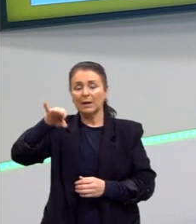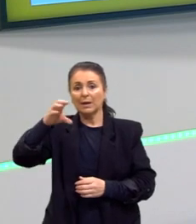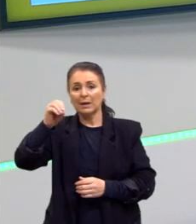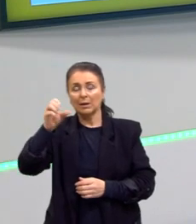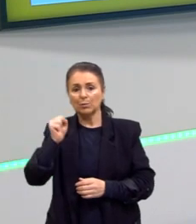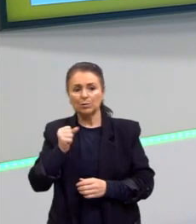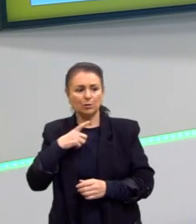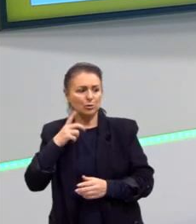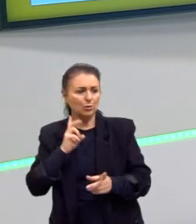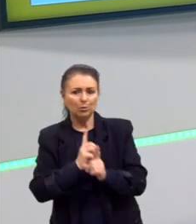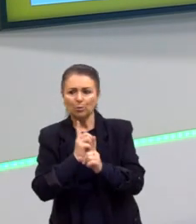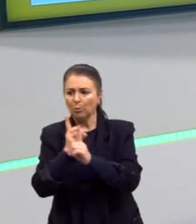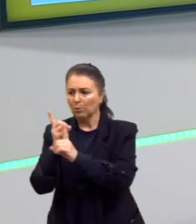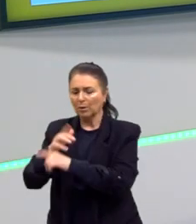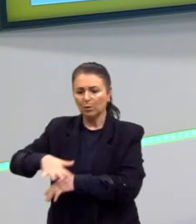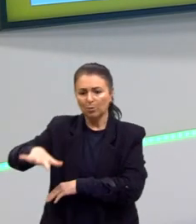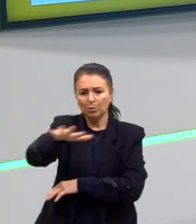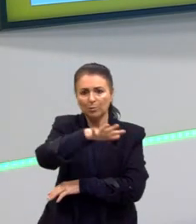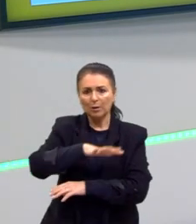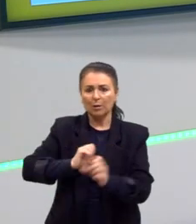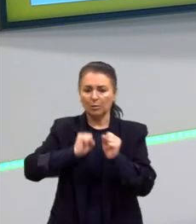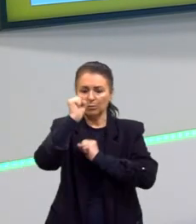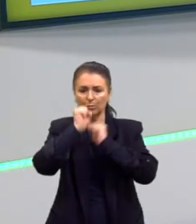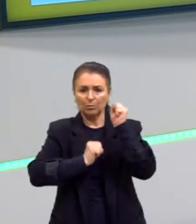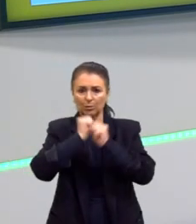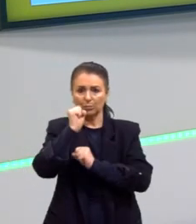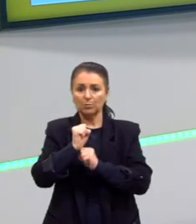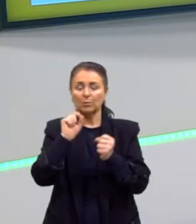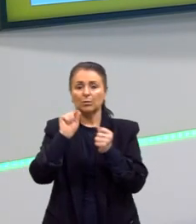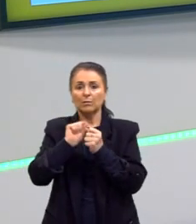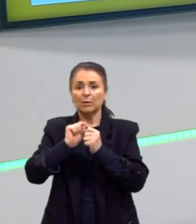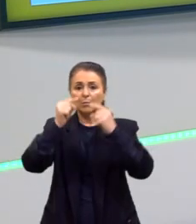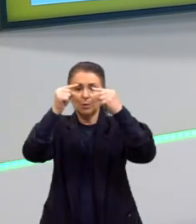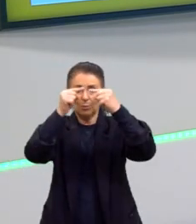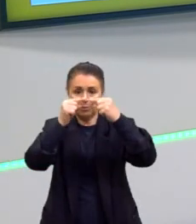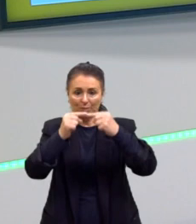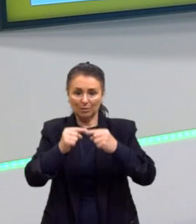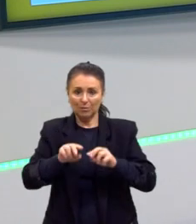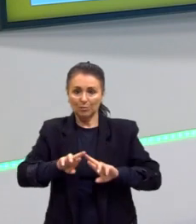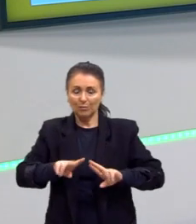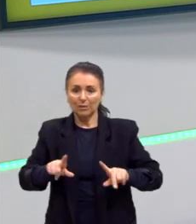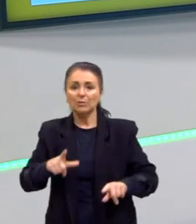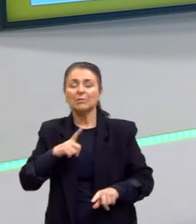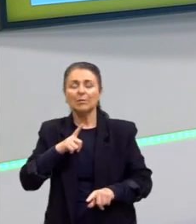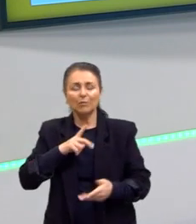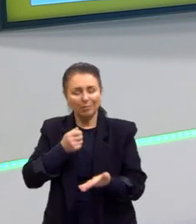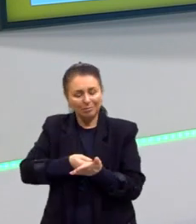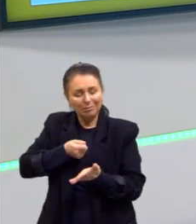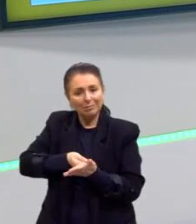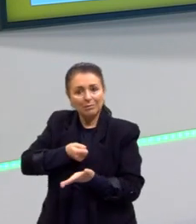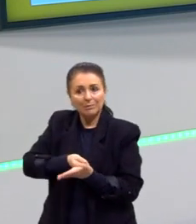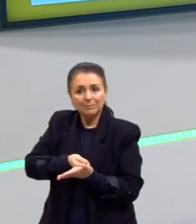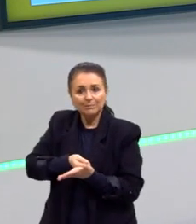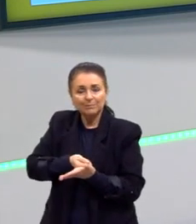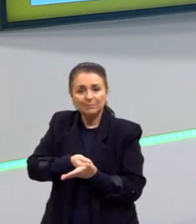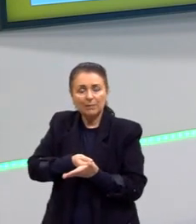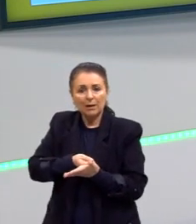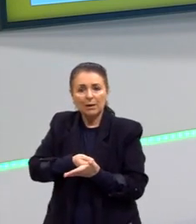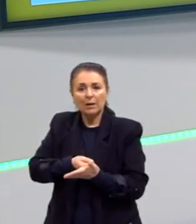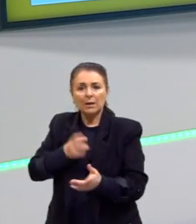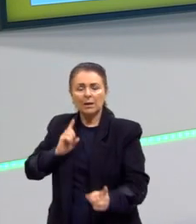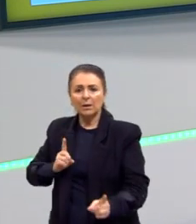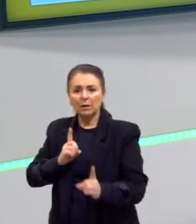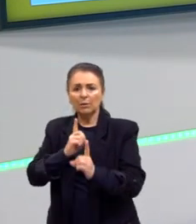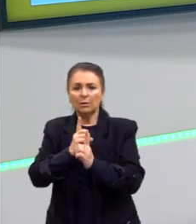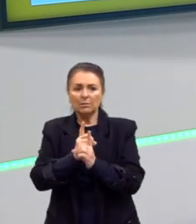no mercado né na indústria e claro que quando eu faço uma combinação diferente eu sempre vou tentar chegar na